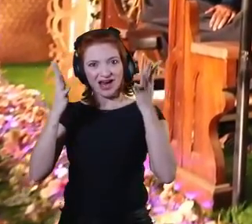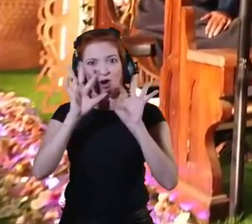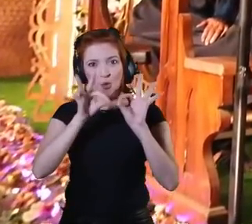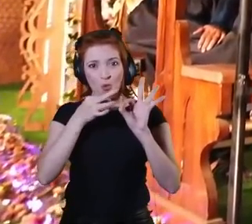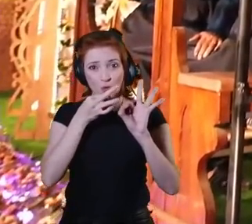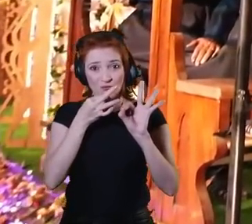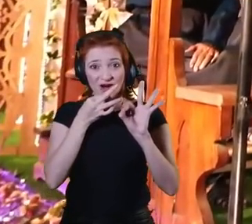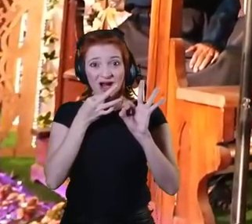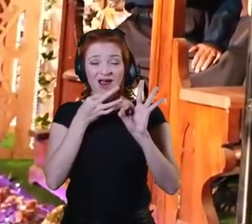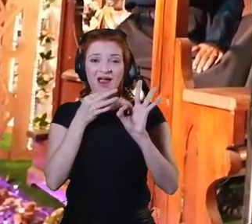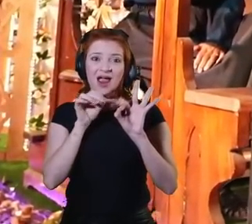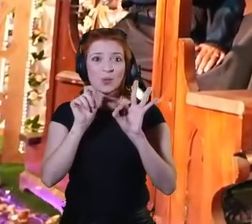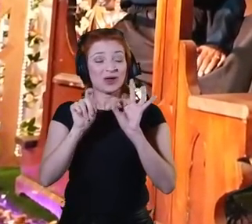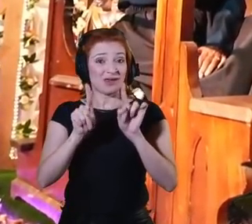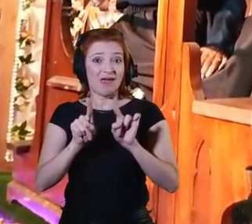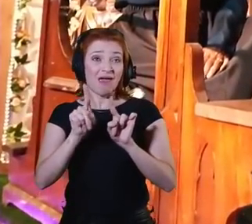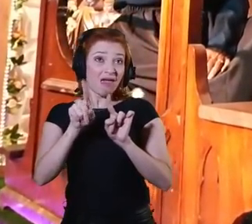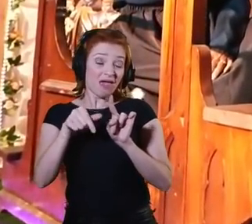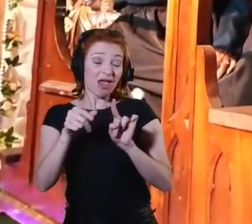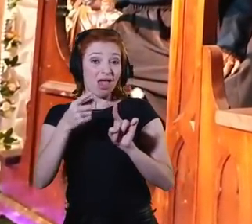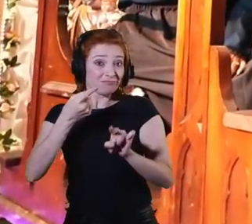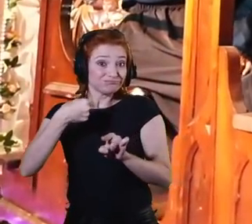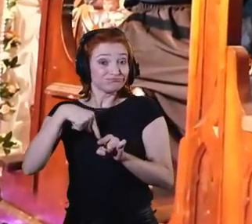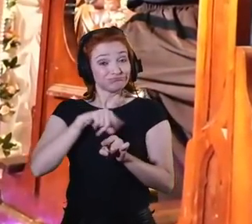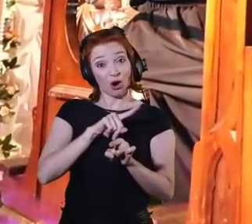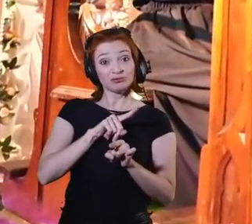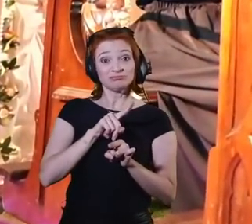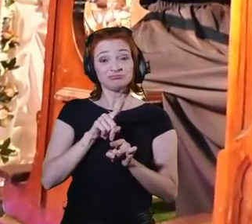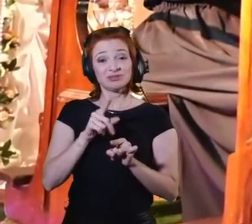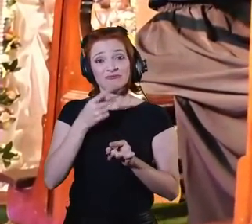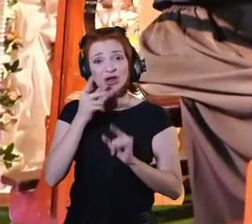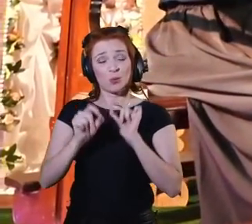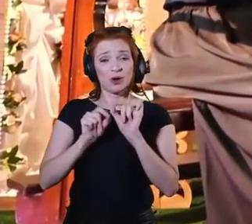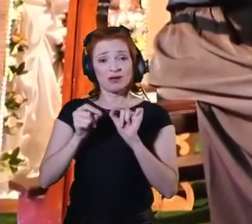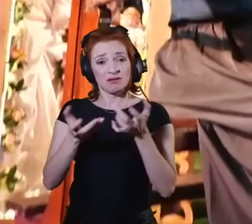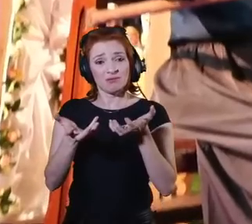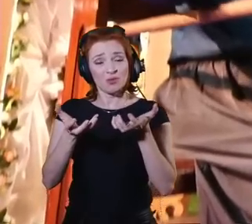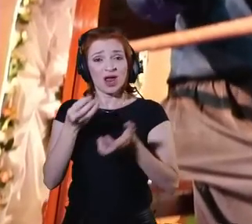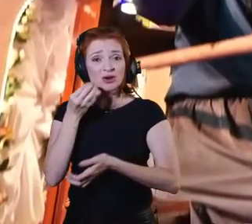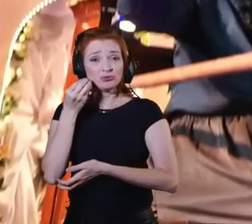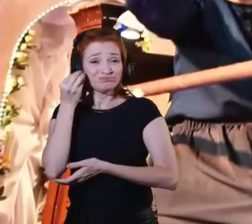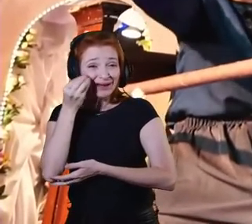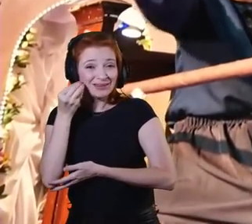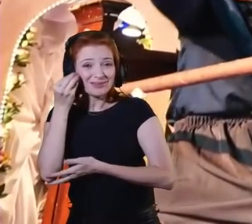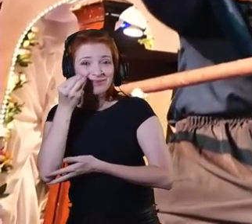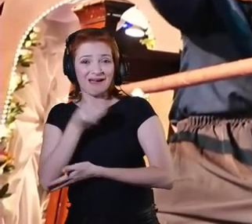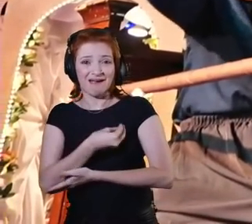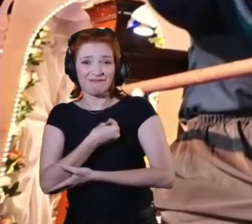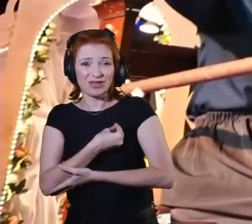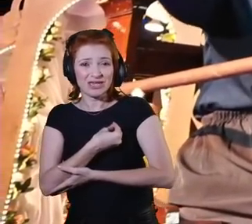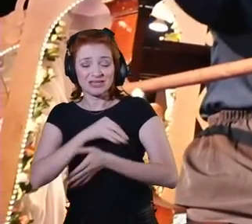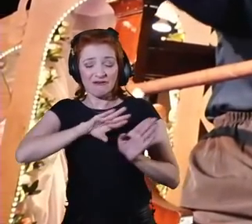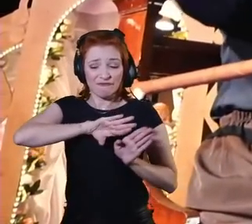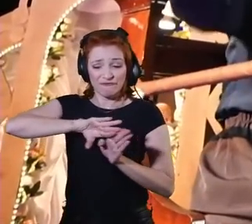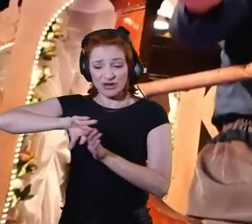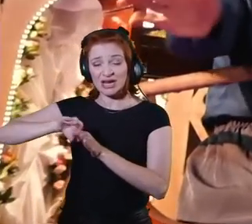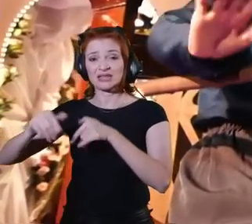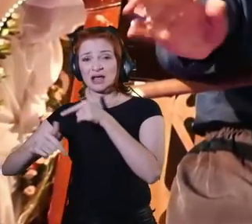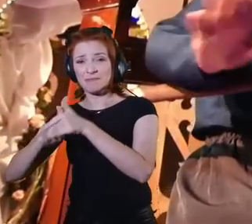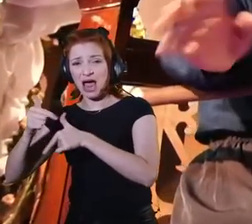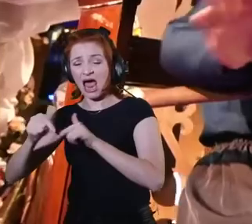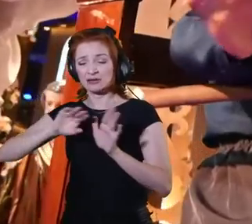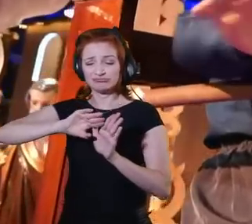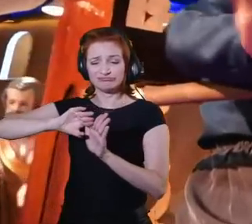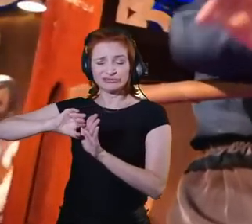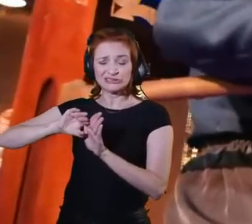nós estamos abrindo mão, né, ou priorizando vivenciar tudo isso, deixando nosso trabalho, nossas ocupações, nossa